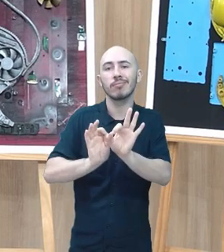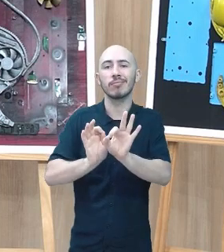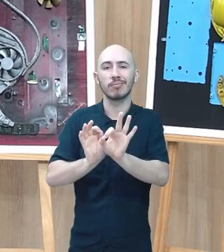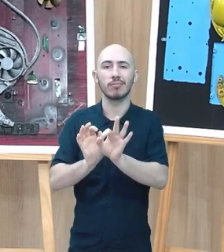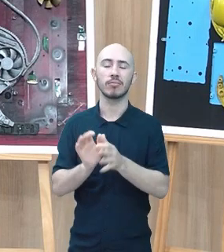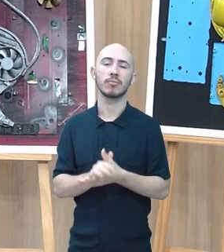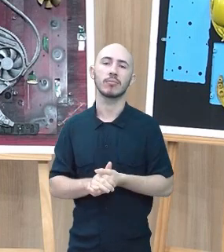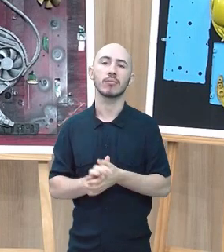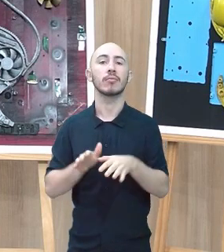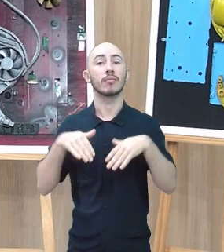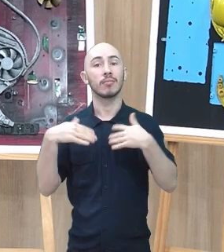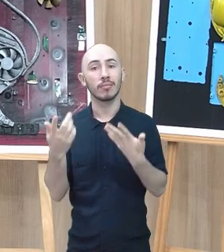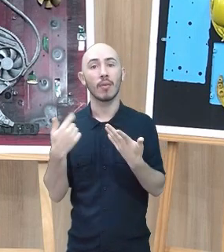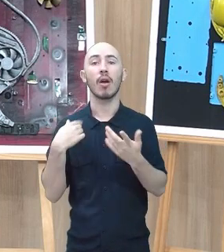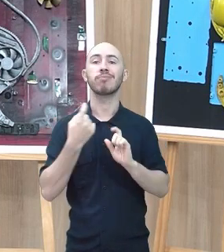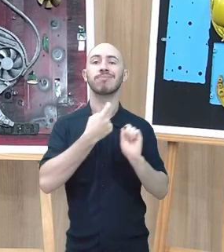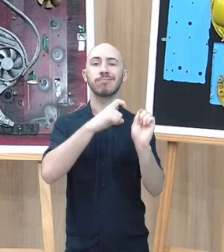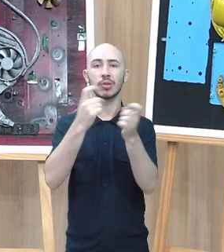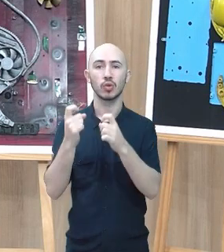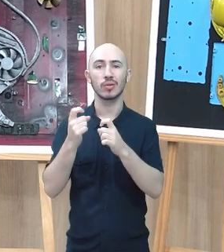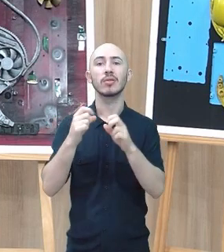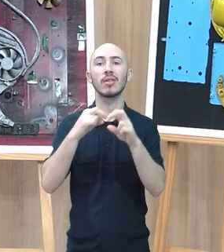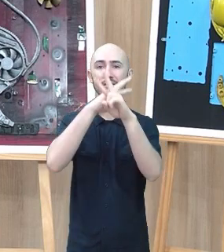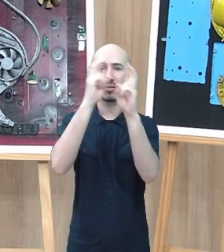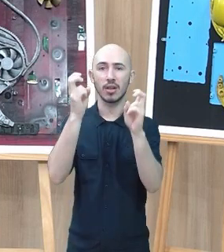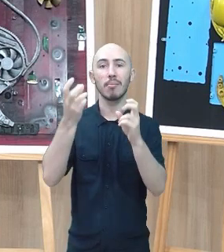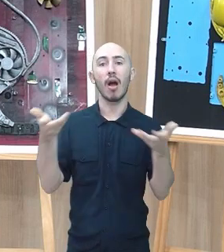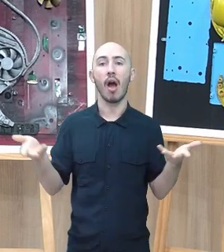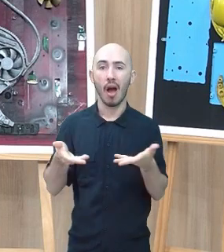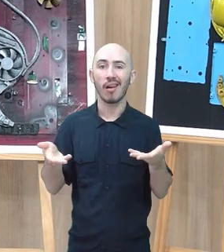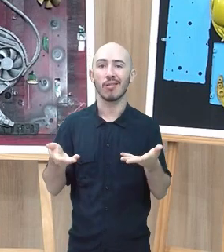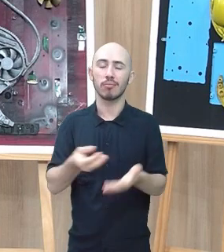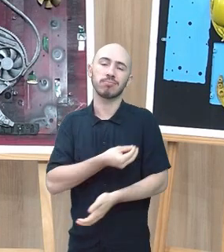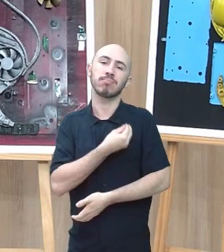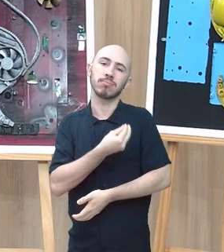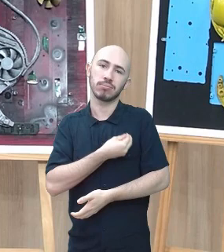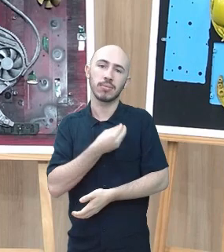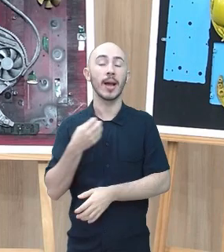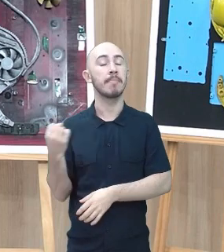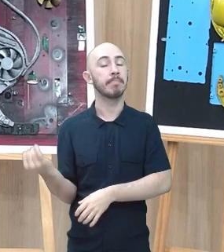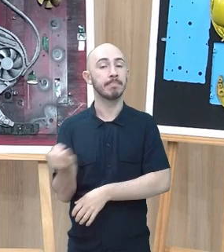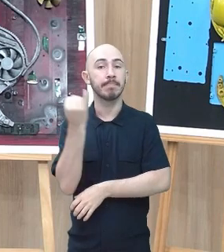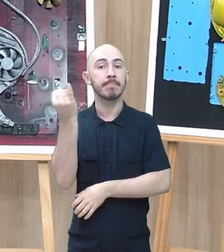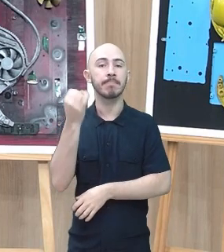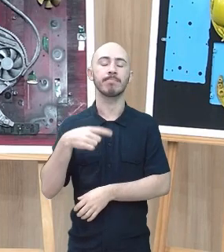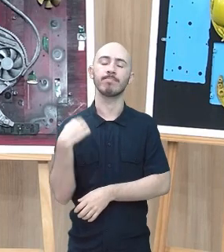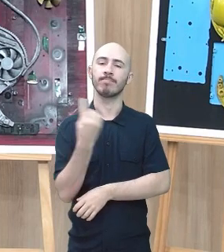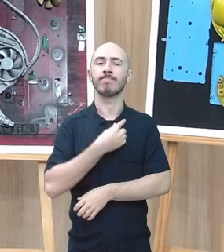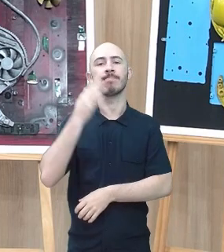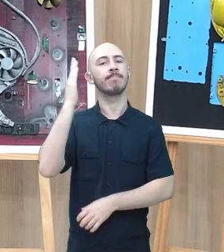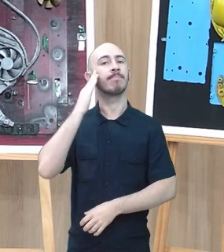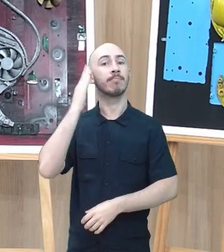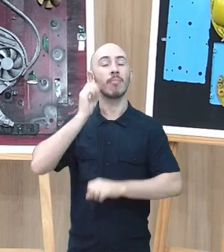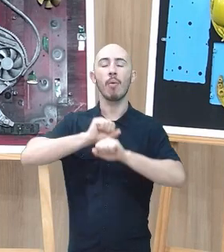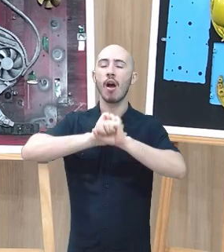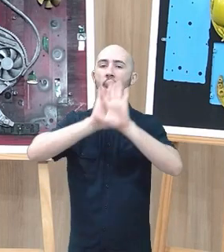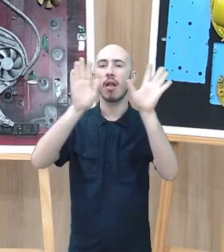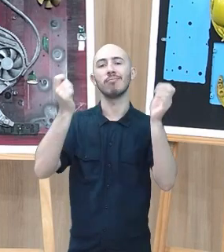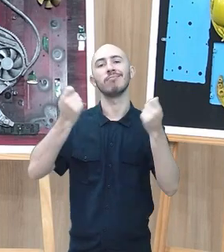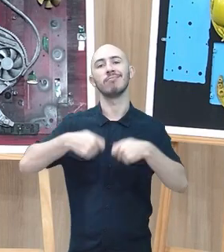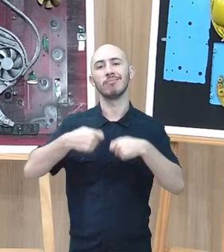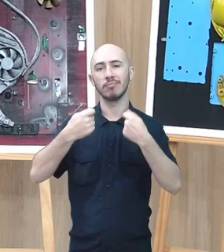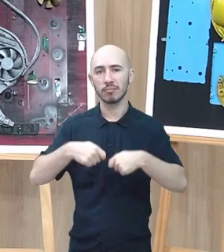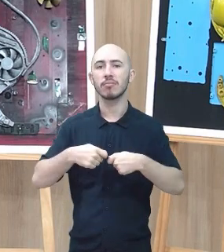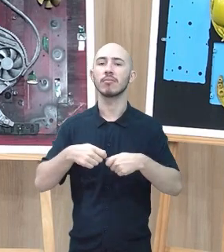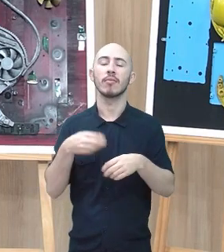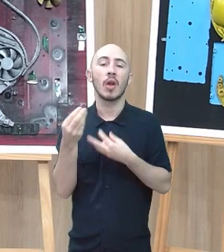resíduos. E é uma discussão muito da atualidade e que é tão importante a gente entender melhor como